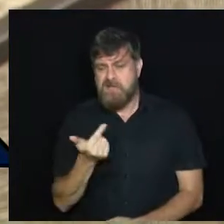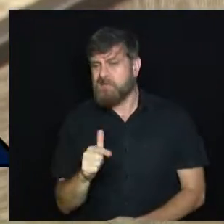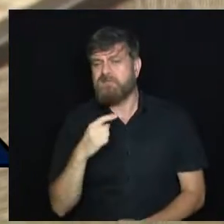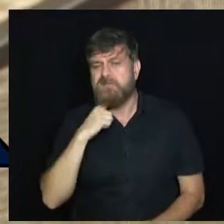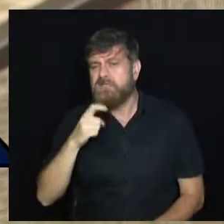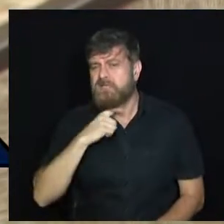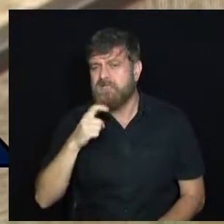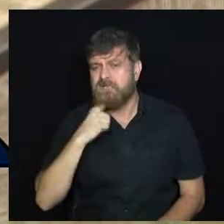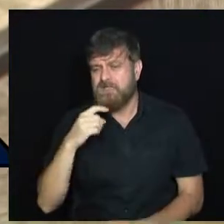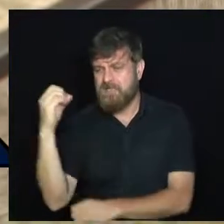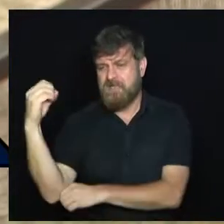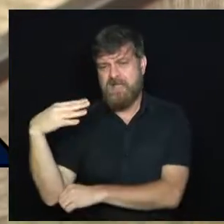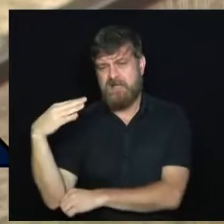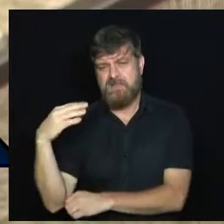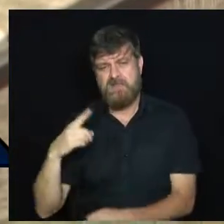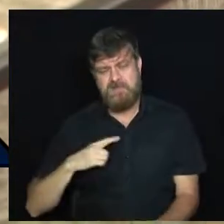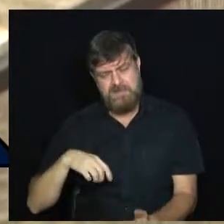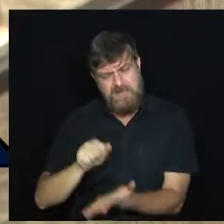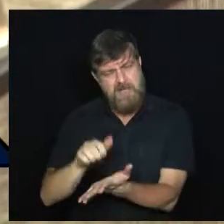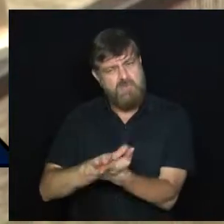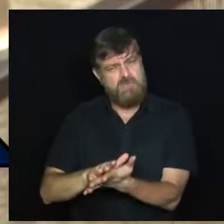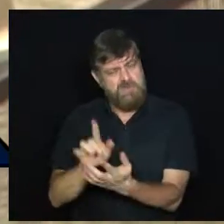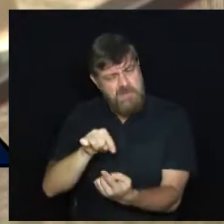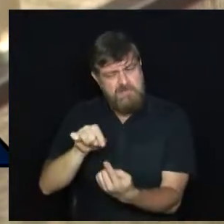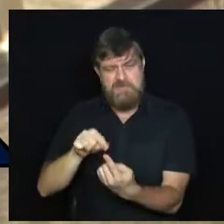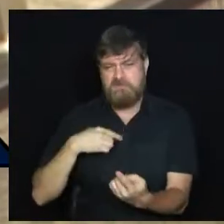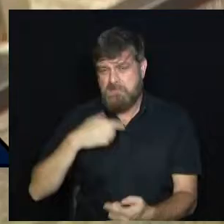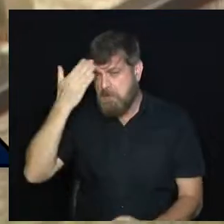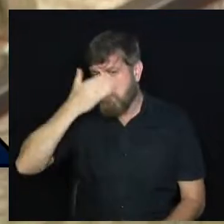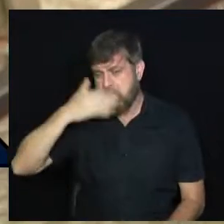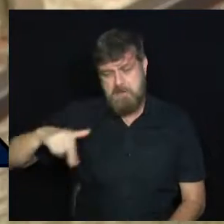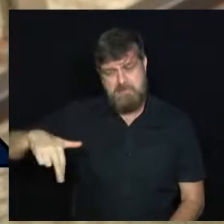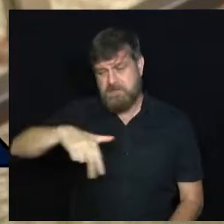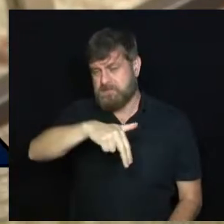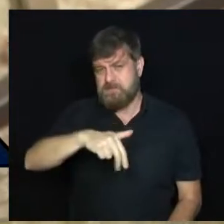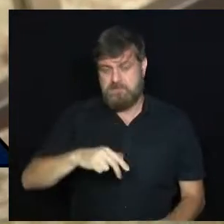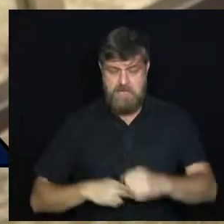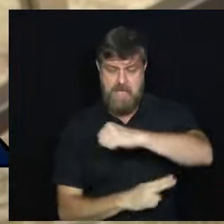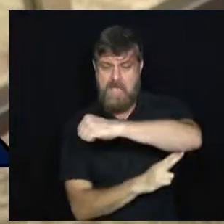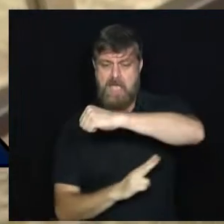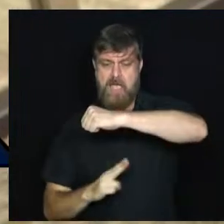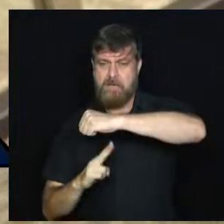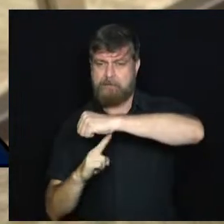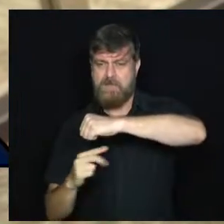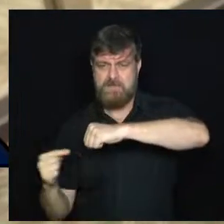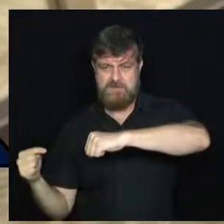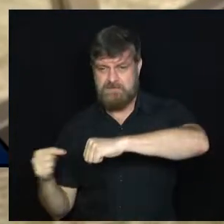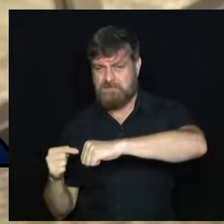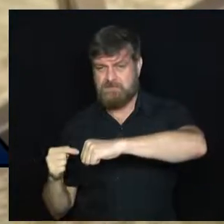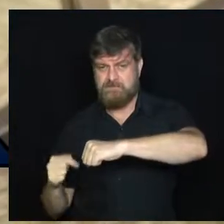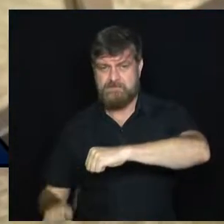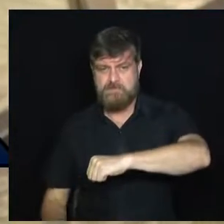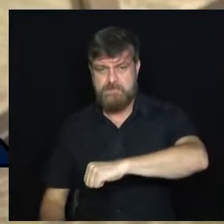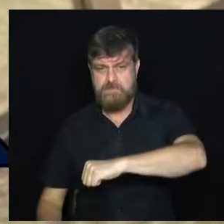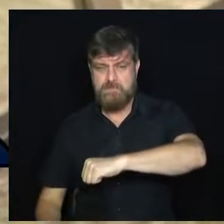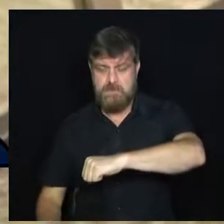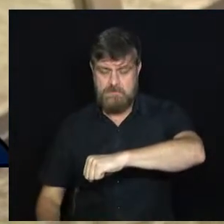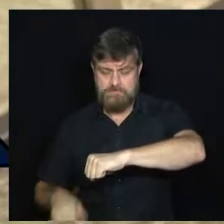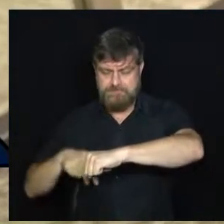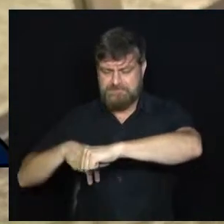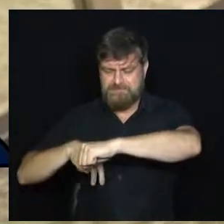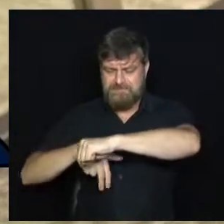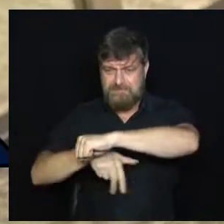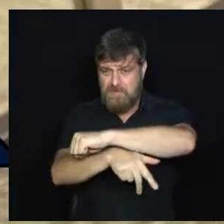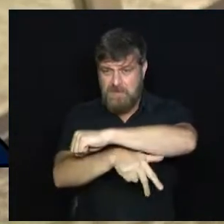ali esses radares. Mas você não vê ninguém passar por lá. É embaixo do pontilhão da Faria Lima